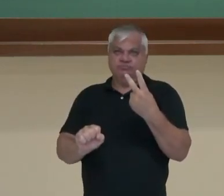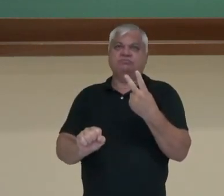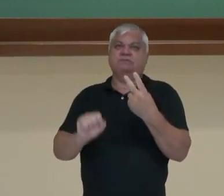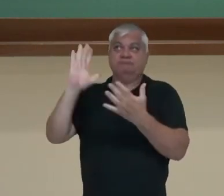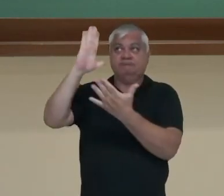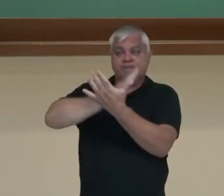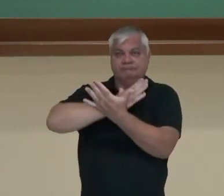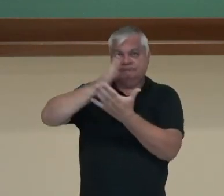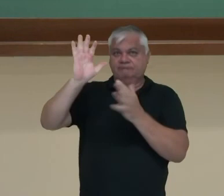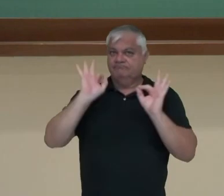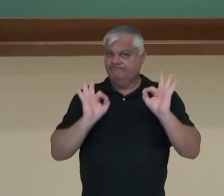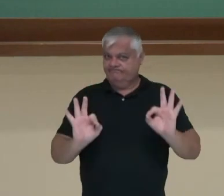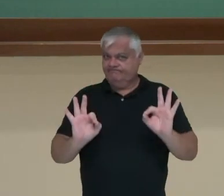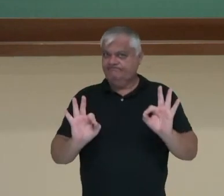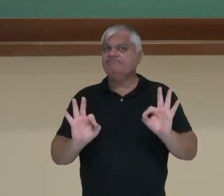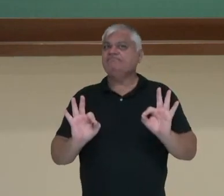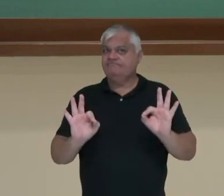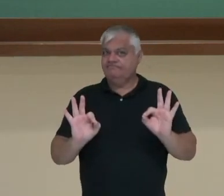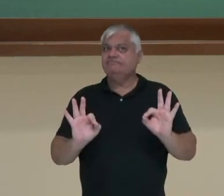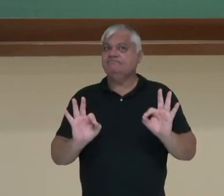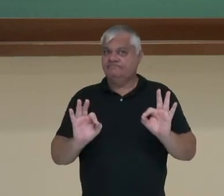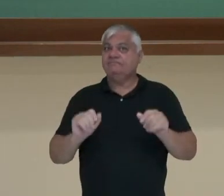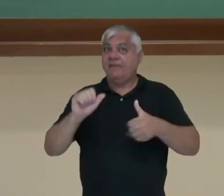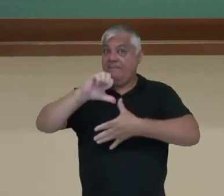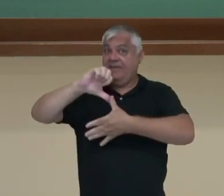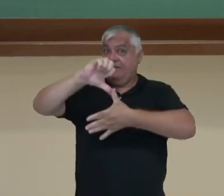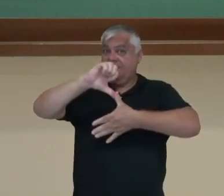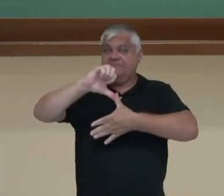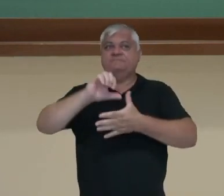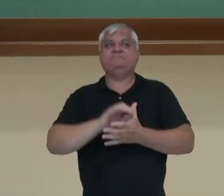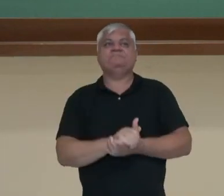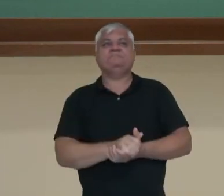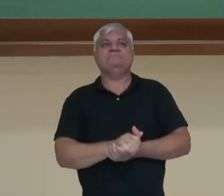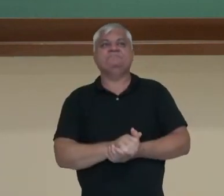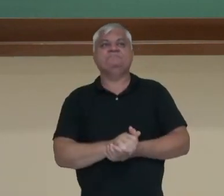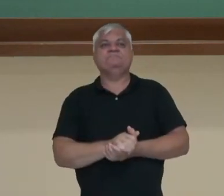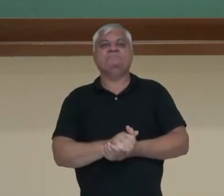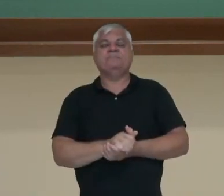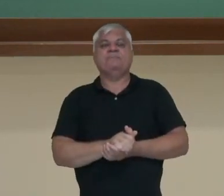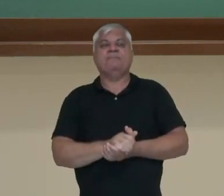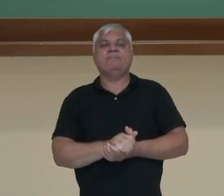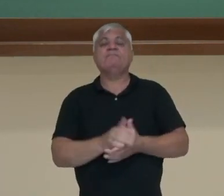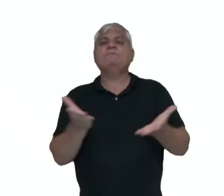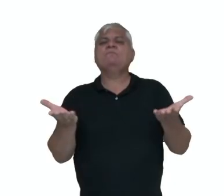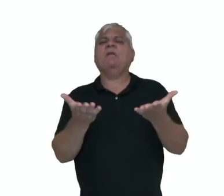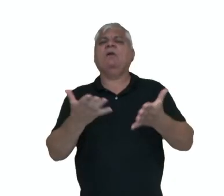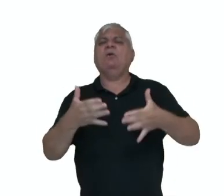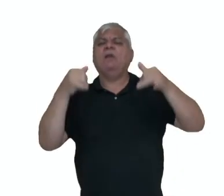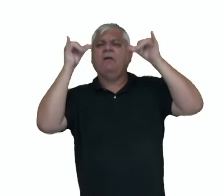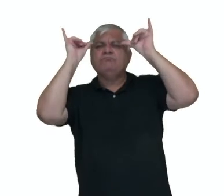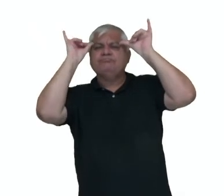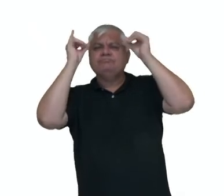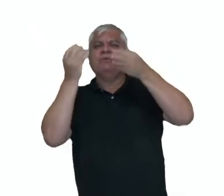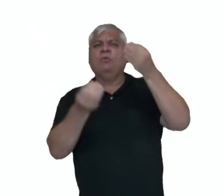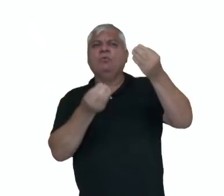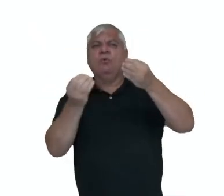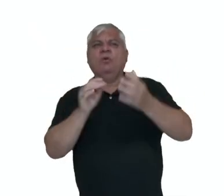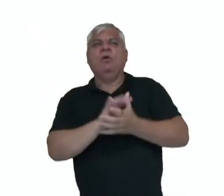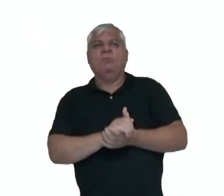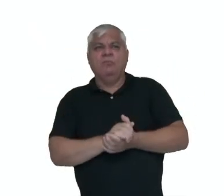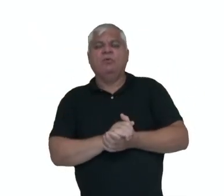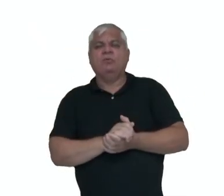do Brasil, certo? Ou melhor, da América Portuguesa. Vamos falar da pecuária em nosso cotidiano. Observe o cara fica ao lado. No